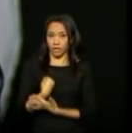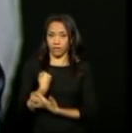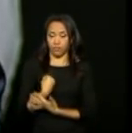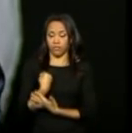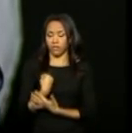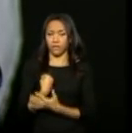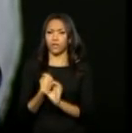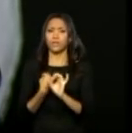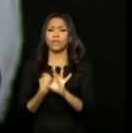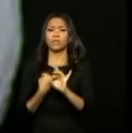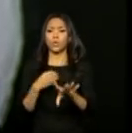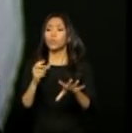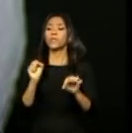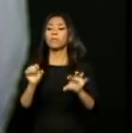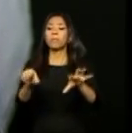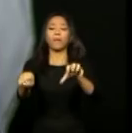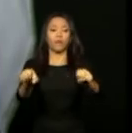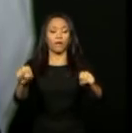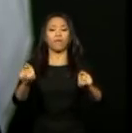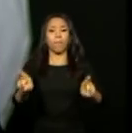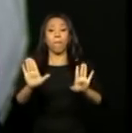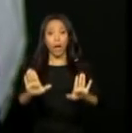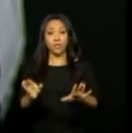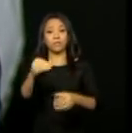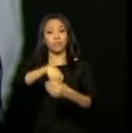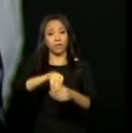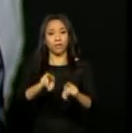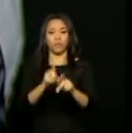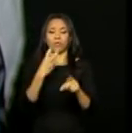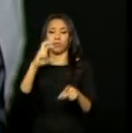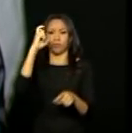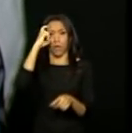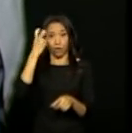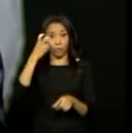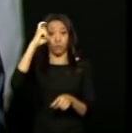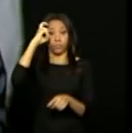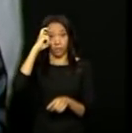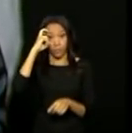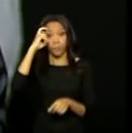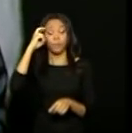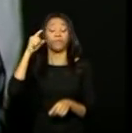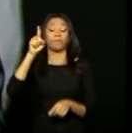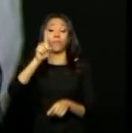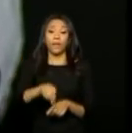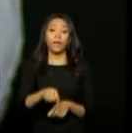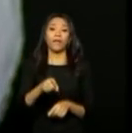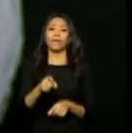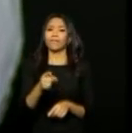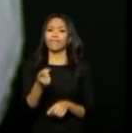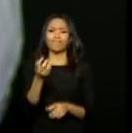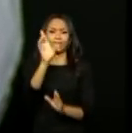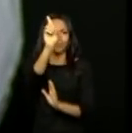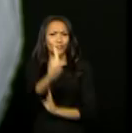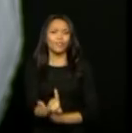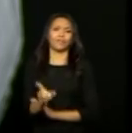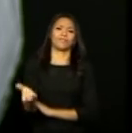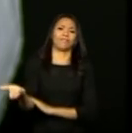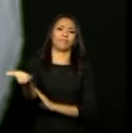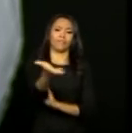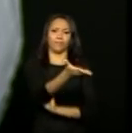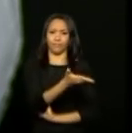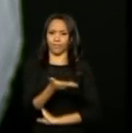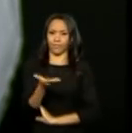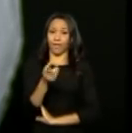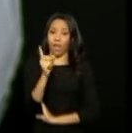sensível. A cultura se afirma como um dos elementos constitutivos da própria democracia. É ela